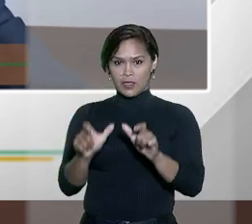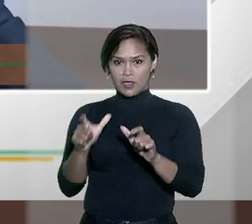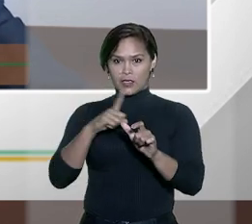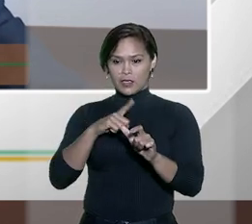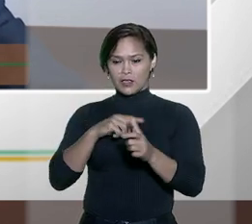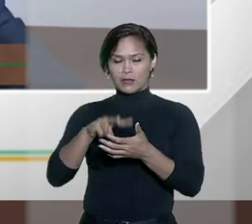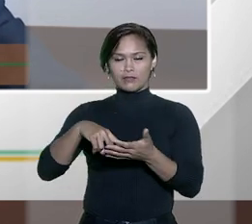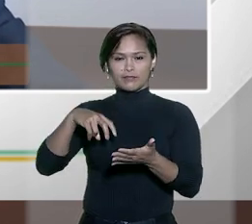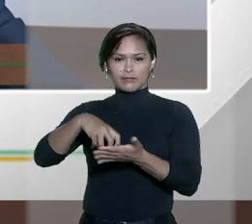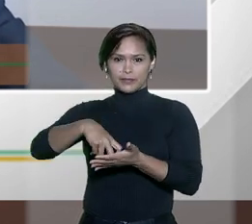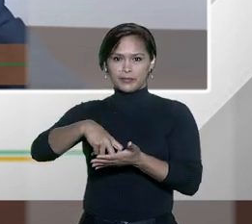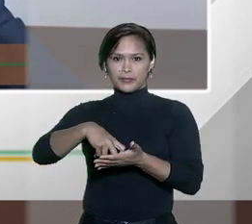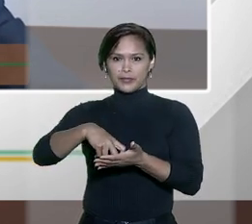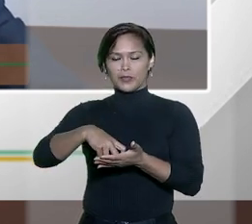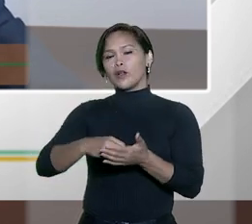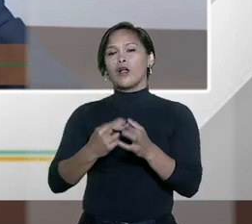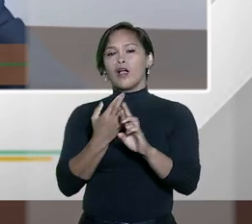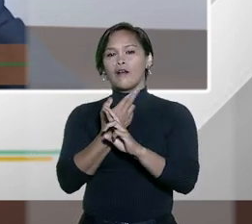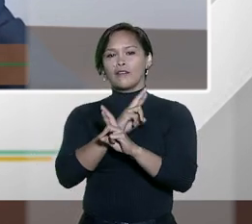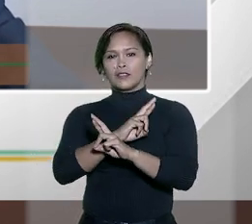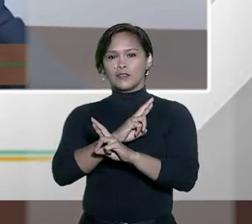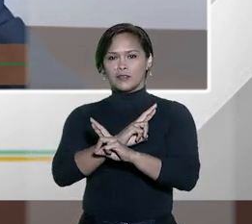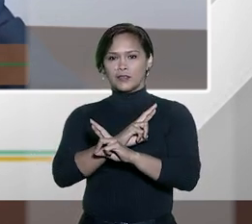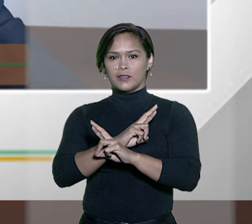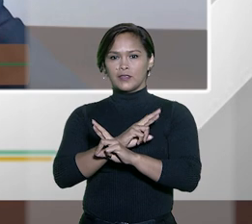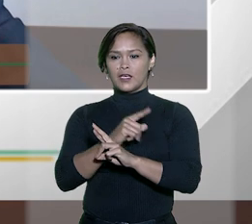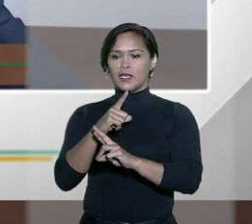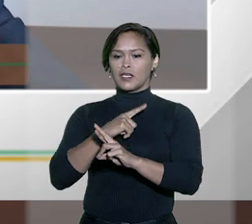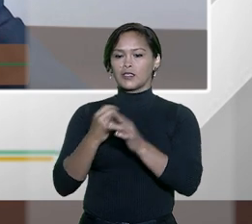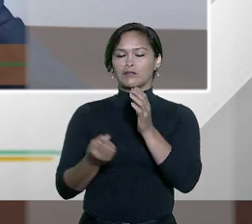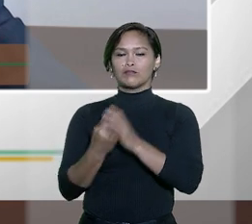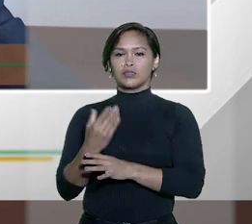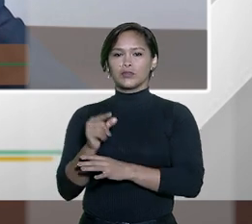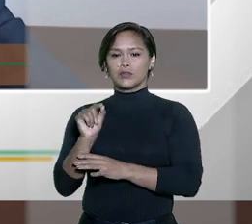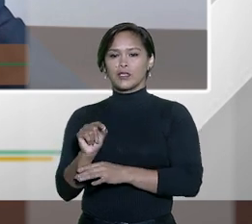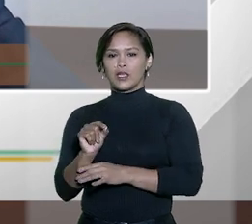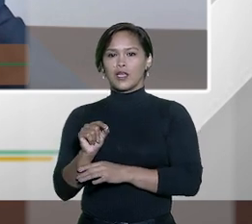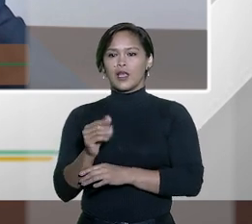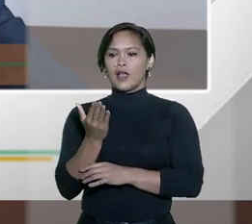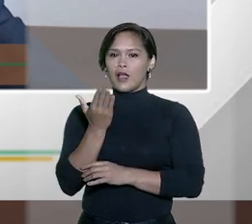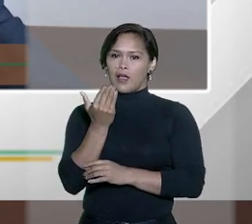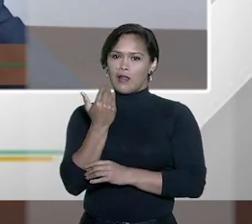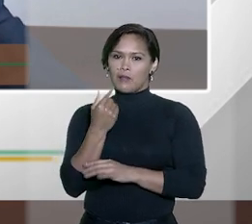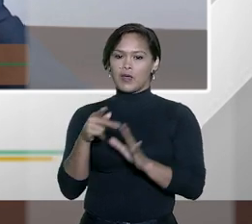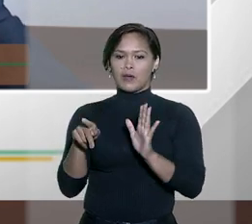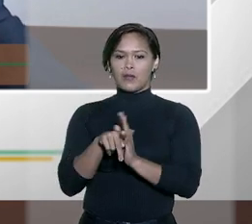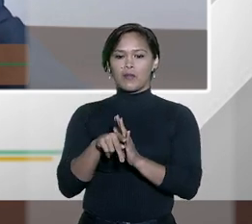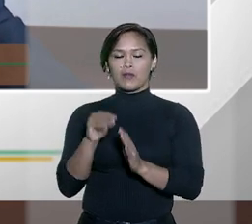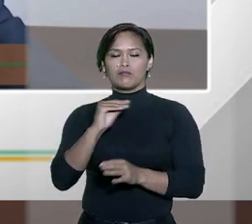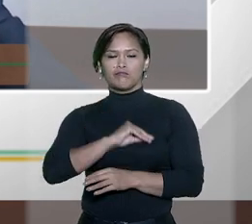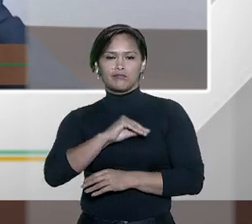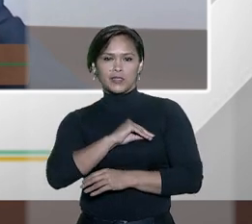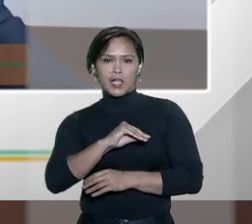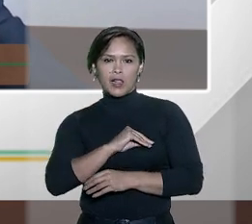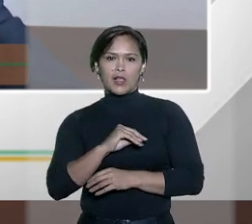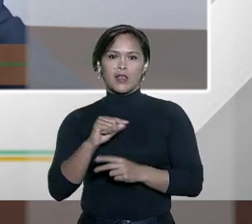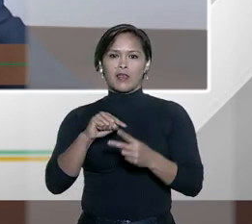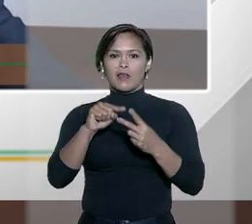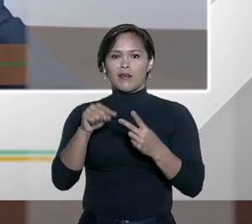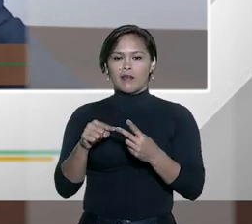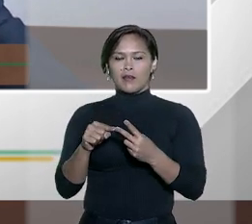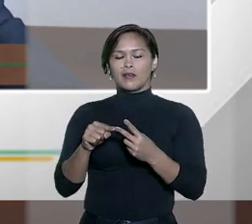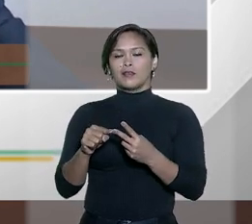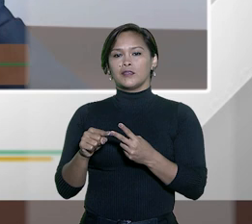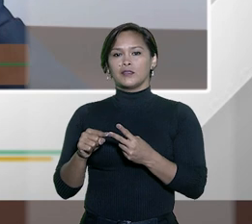são condenações da fazenda pública que têm uma natureza alimentar. Então, são verbas salariais, são